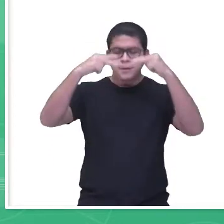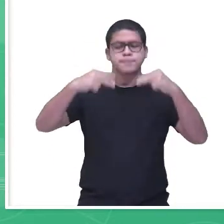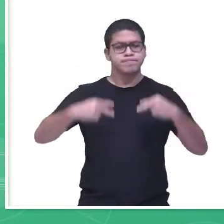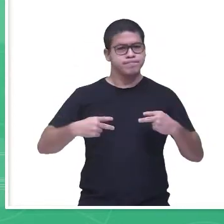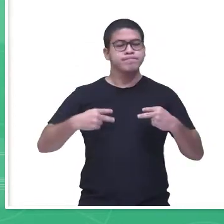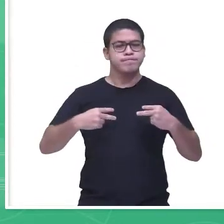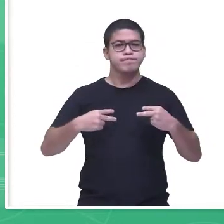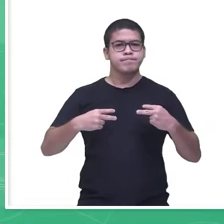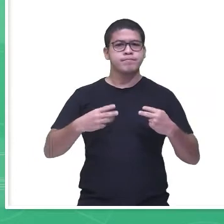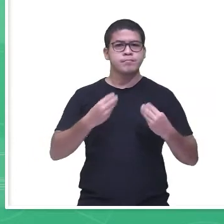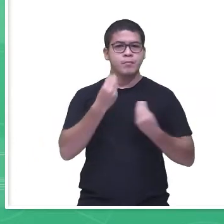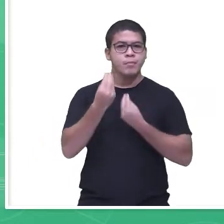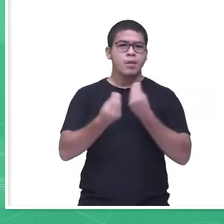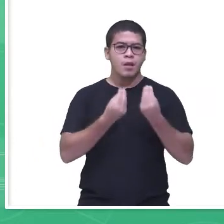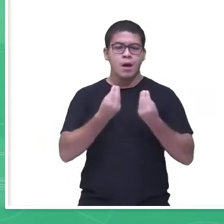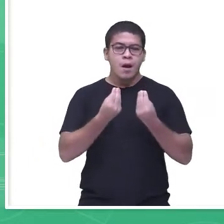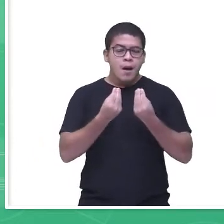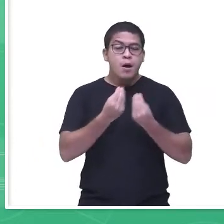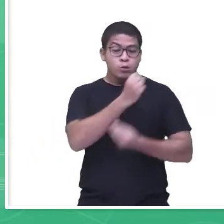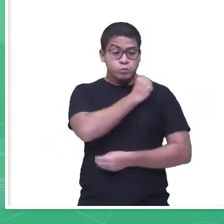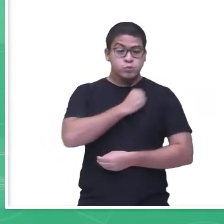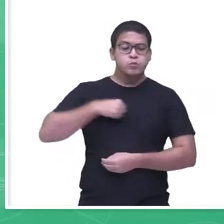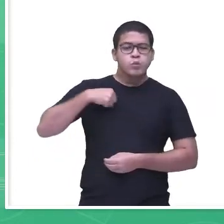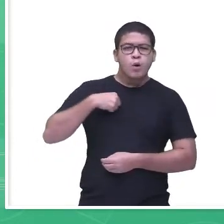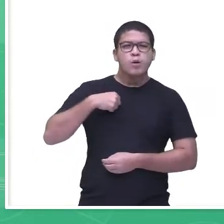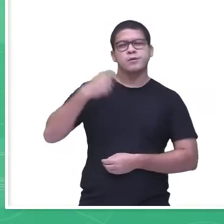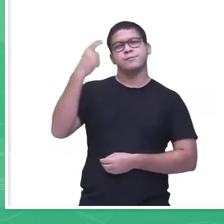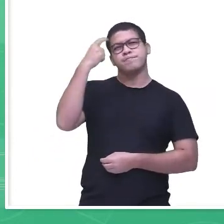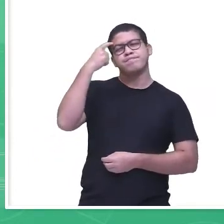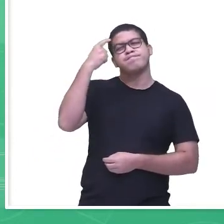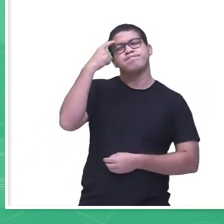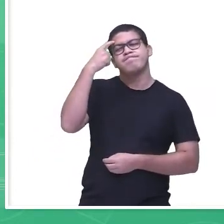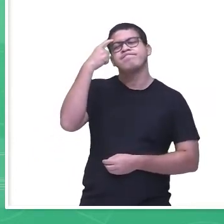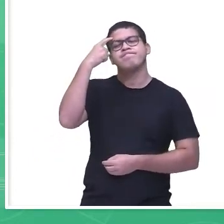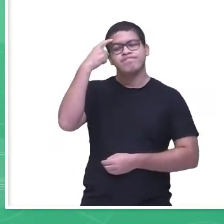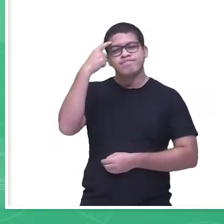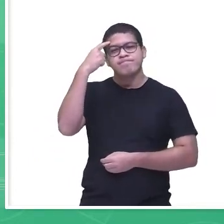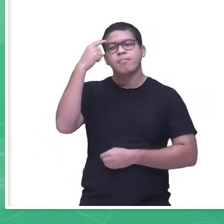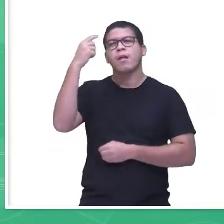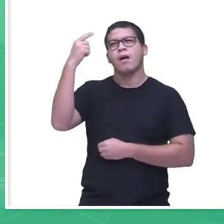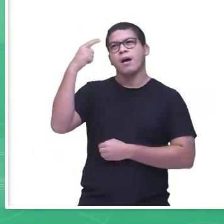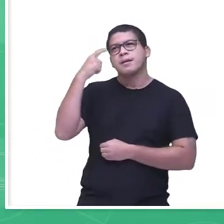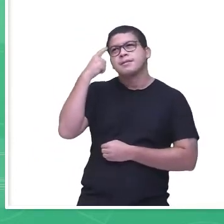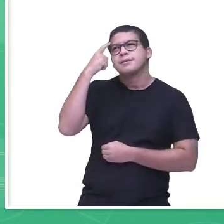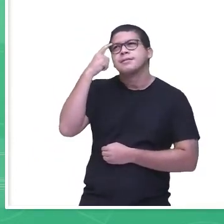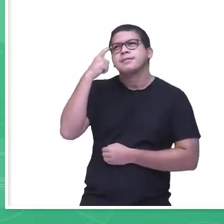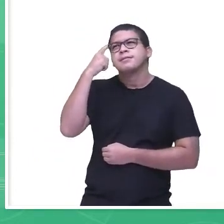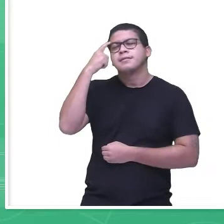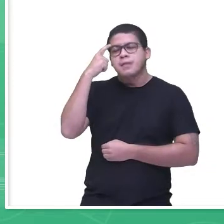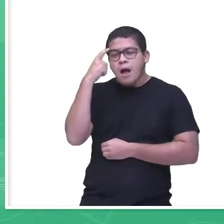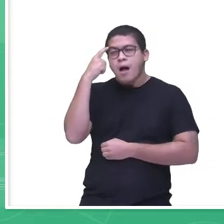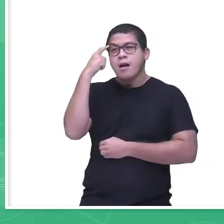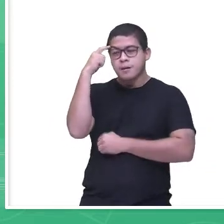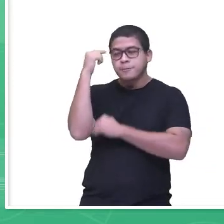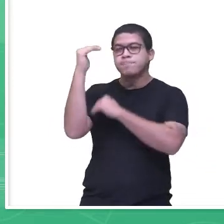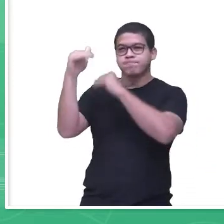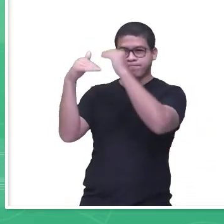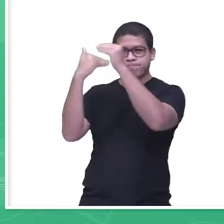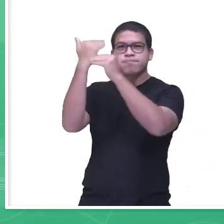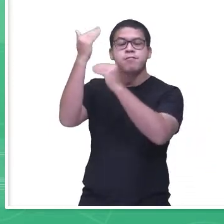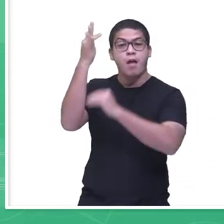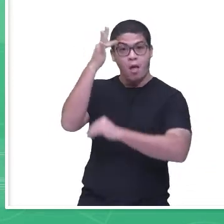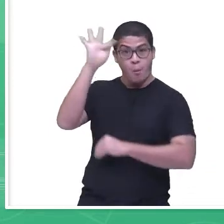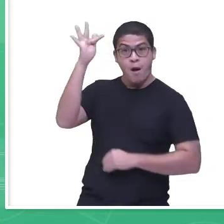Sócrates vai encontrar lá num daqueles Delfos lá, e aí ele começa a partir daí a desenvolver uma filosofia onde